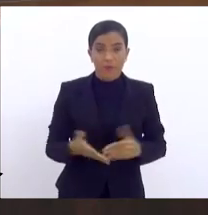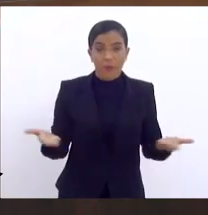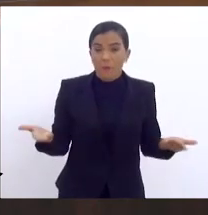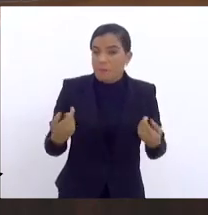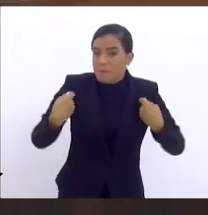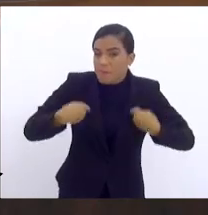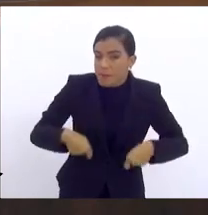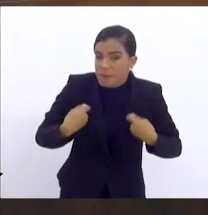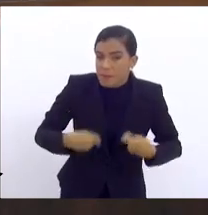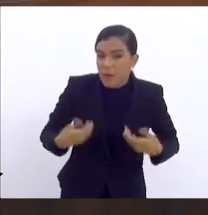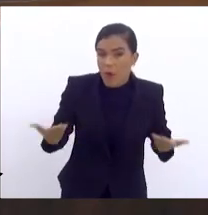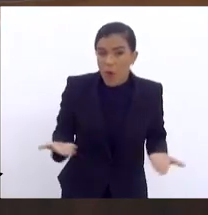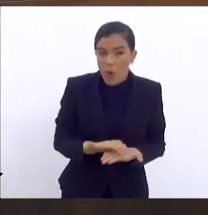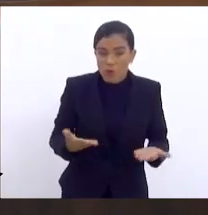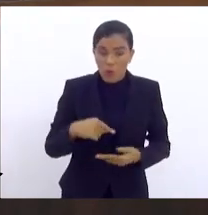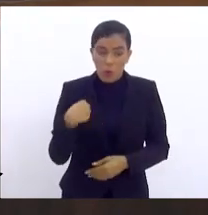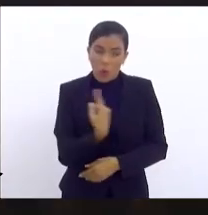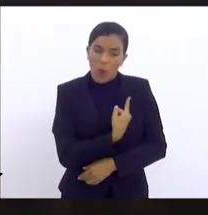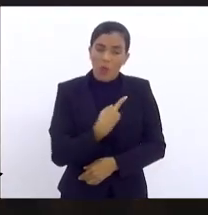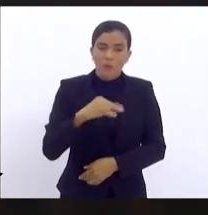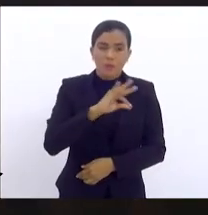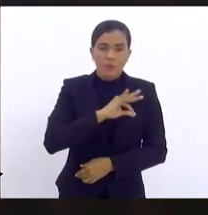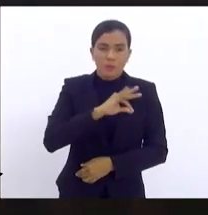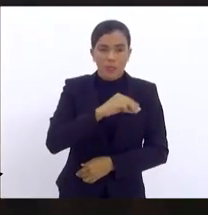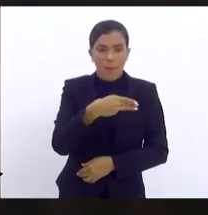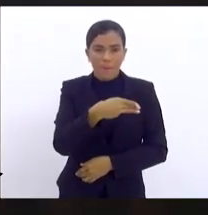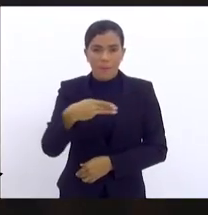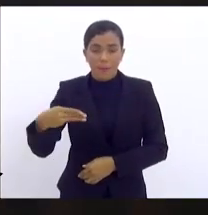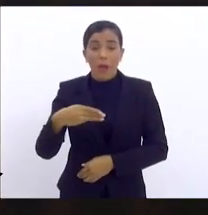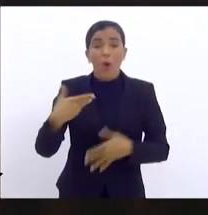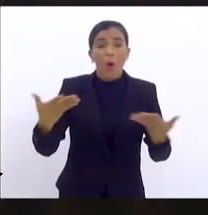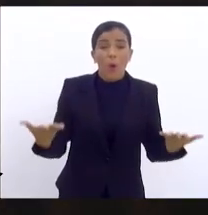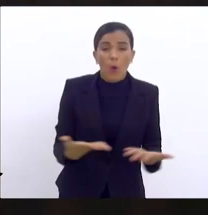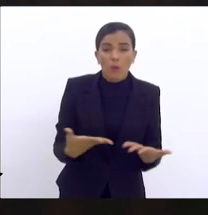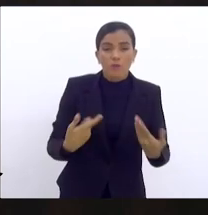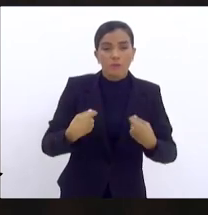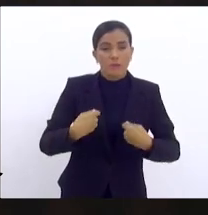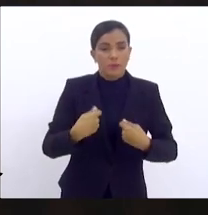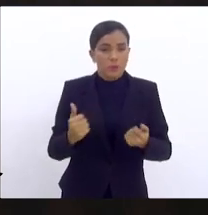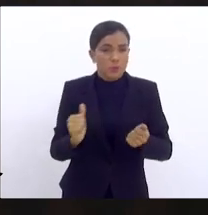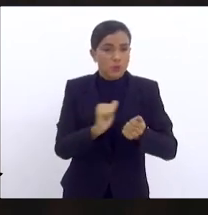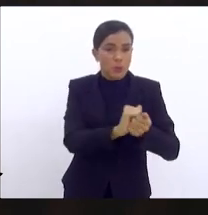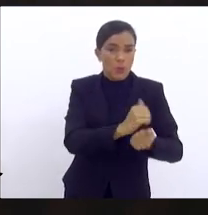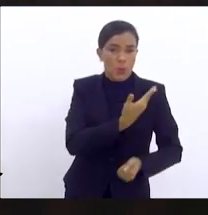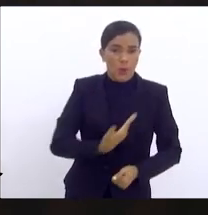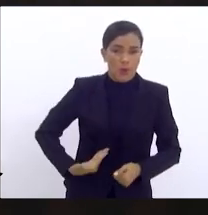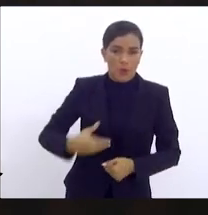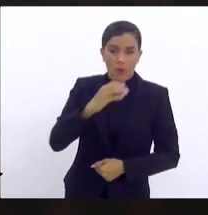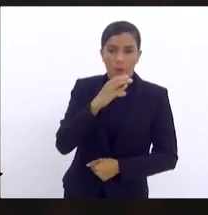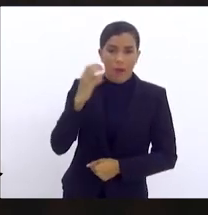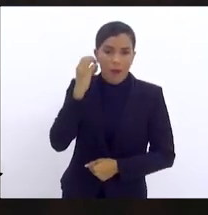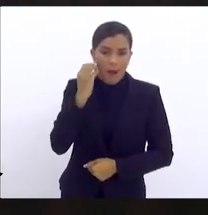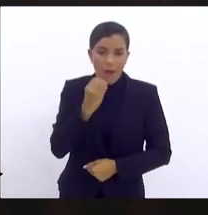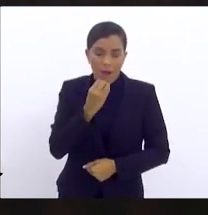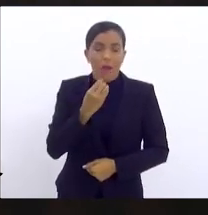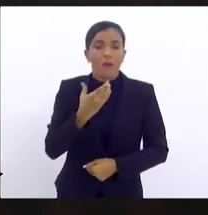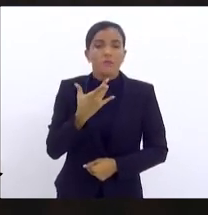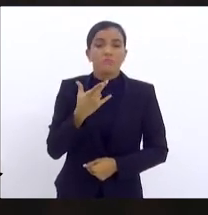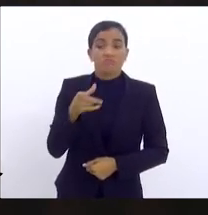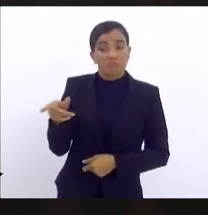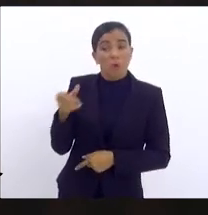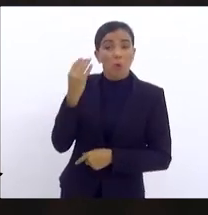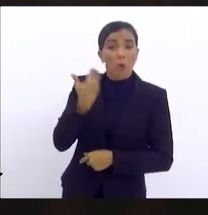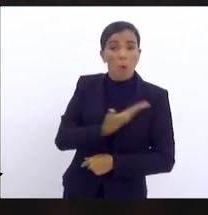no nós que somos policiais militares nós somos parlamentares aqui nessa casa a gente junto ao Governador Cláudio Castro Governador tem um interesse Muito grande